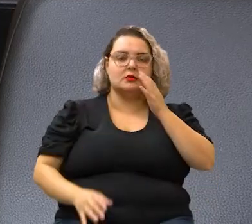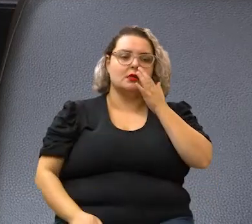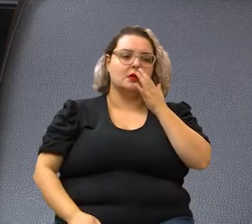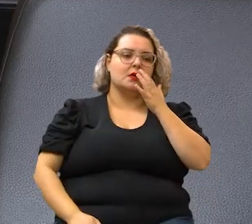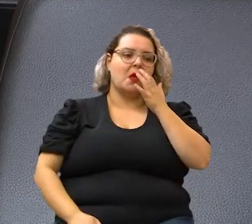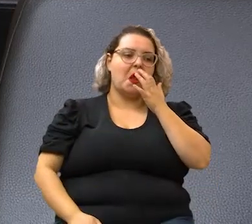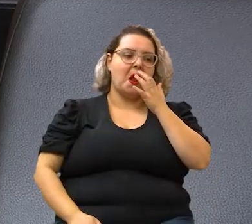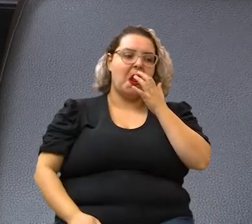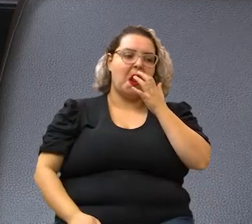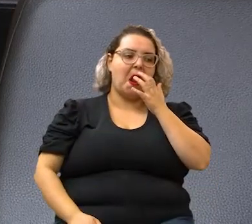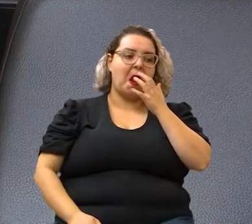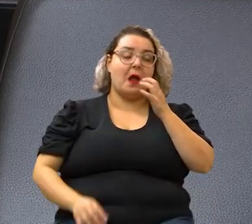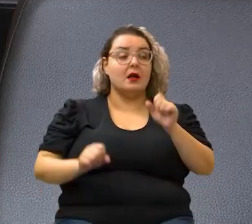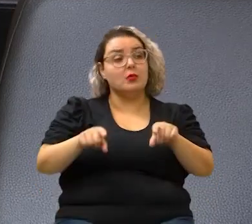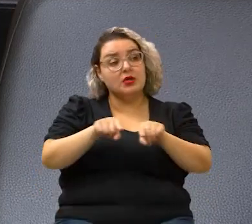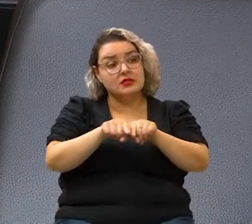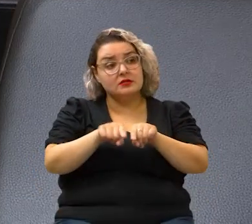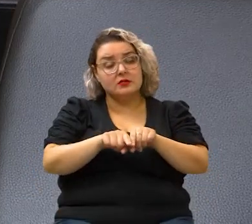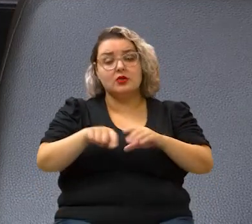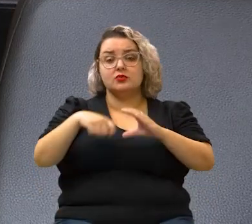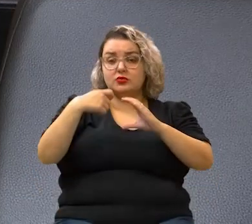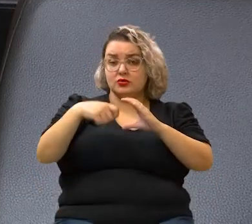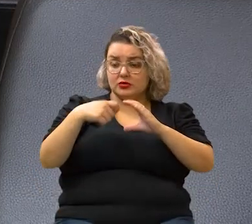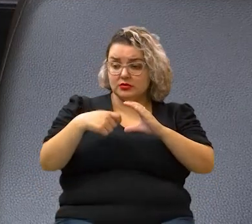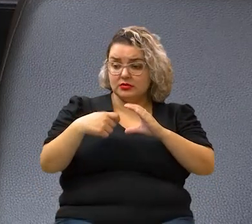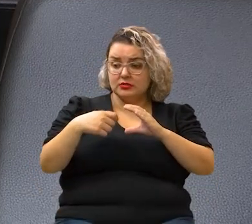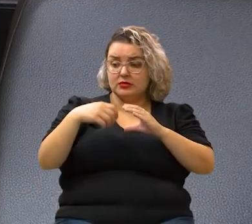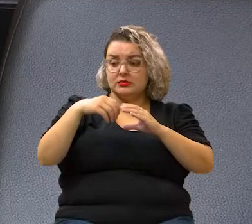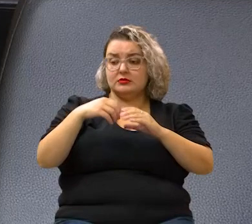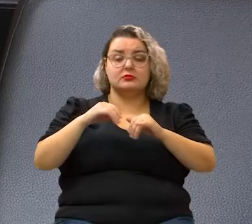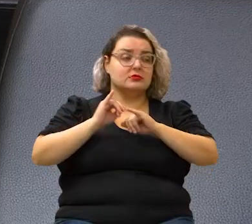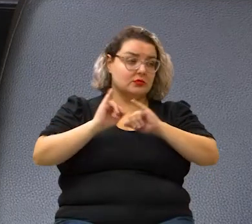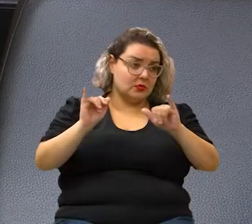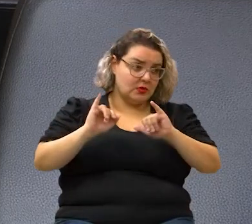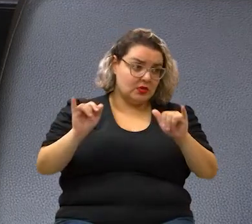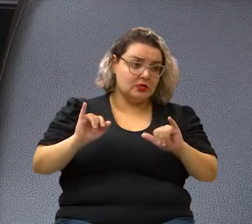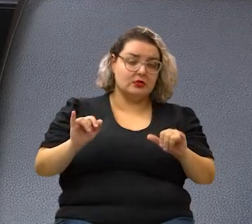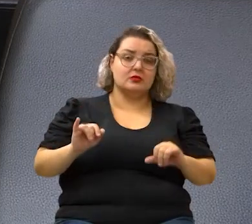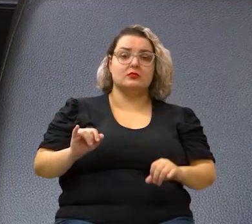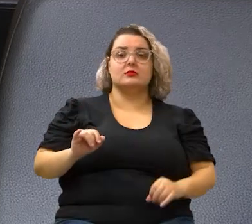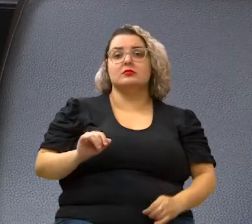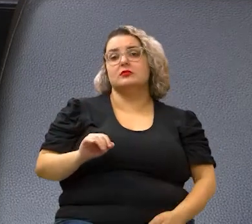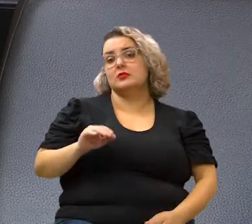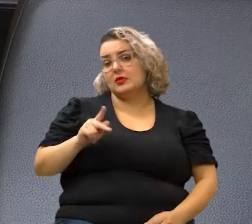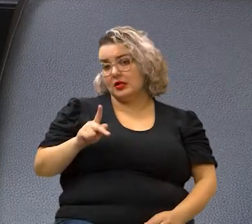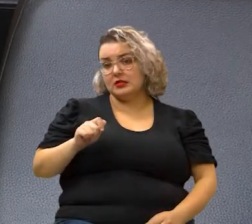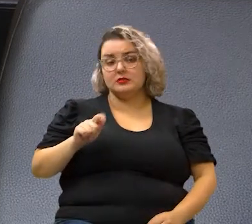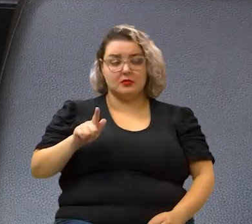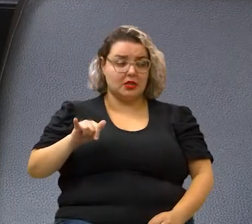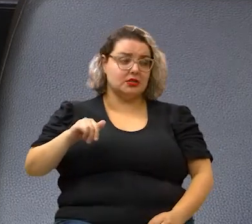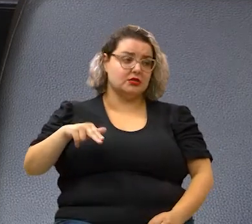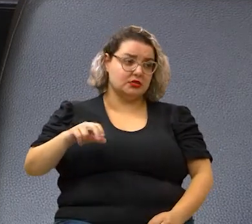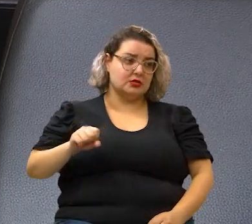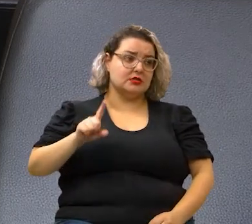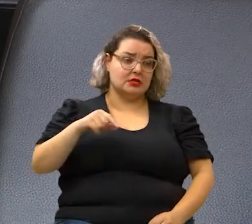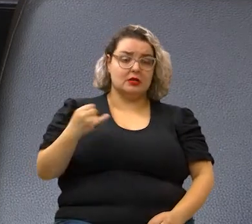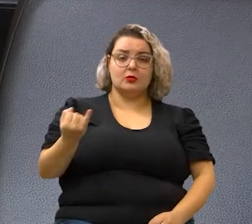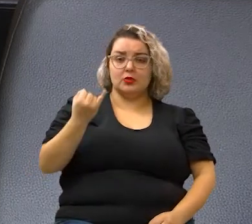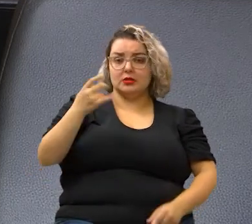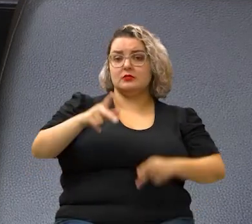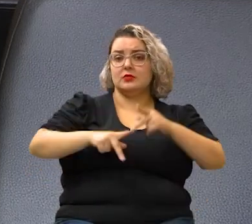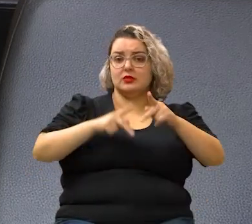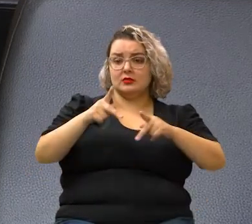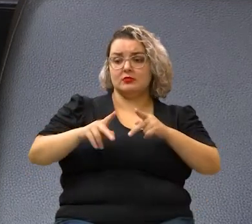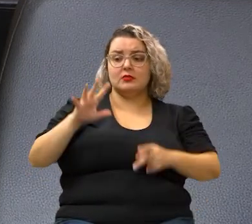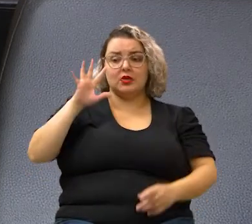pelo Facebook, né? E possam também, aqueles que gravam, divulgar nas suas páginas. Isso é muito